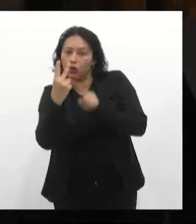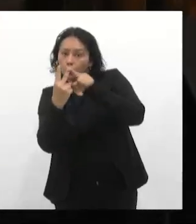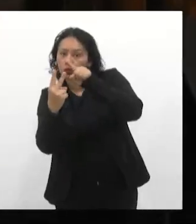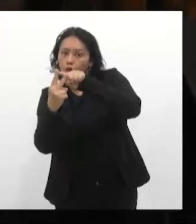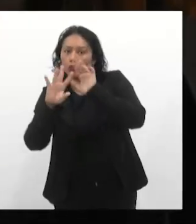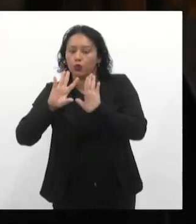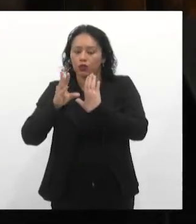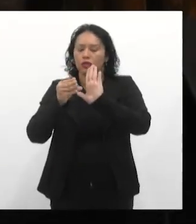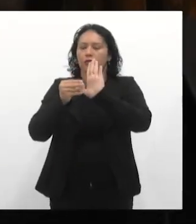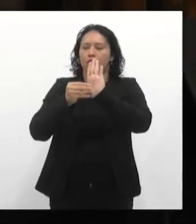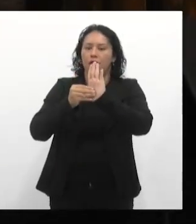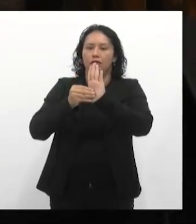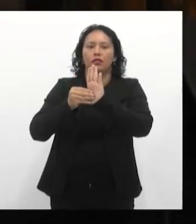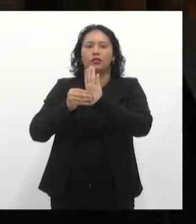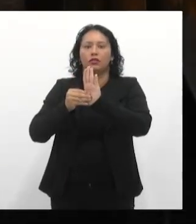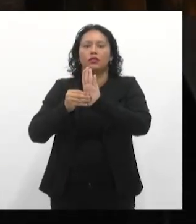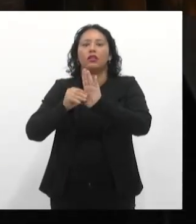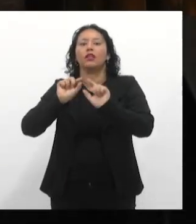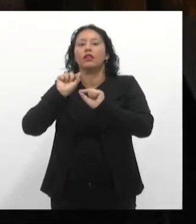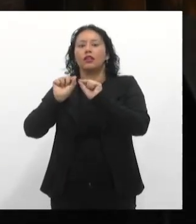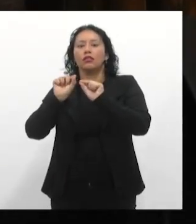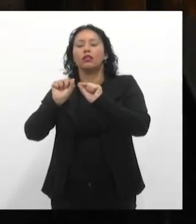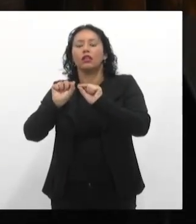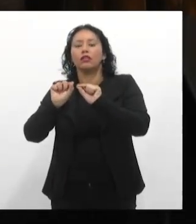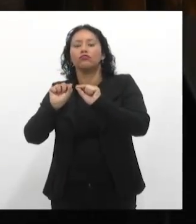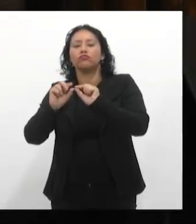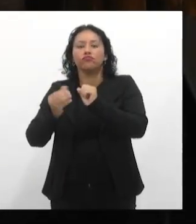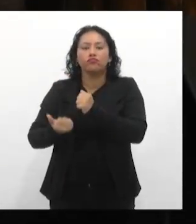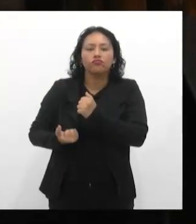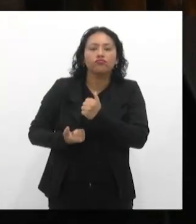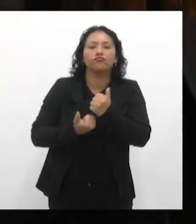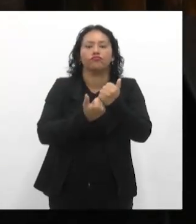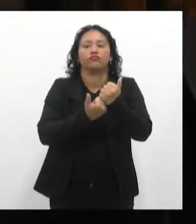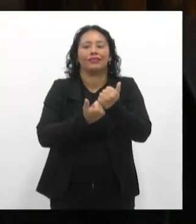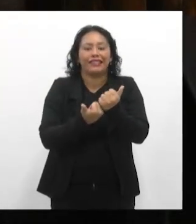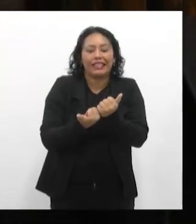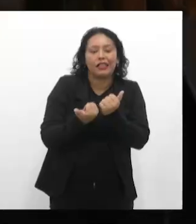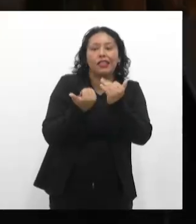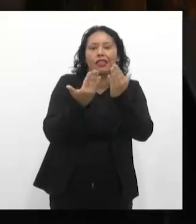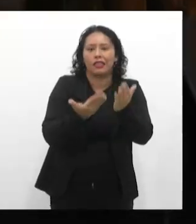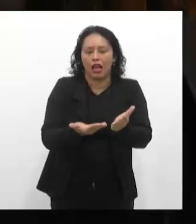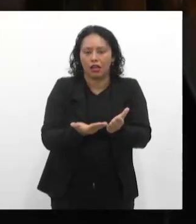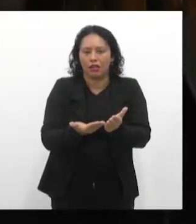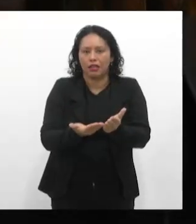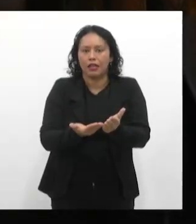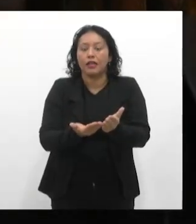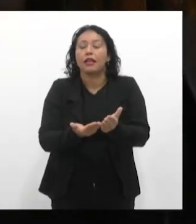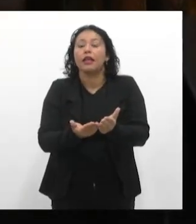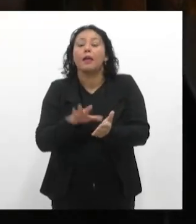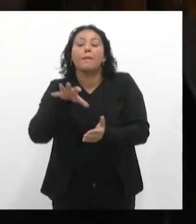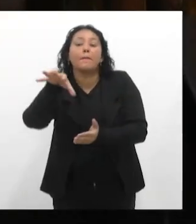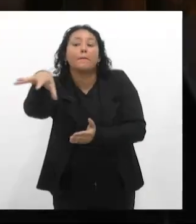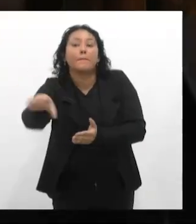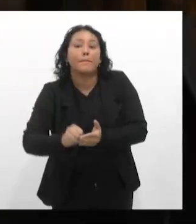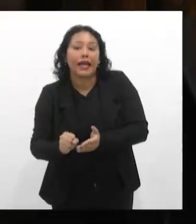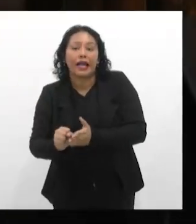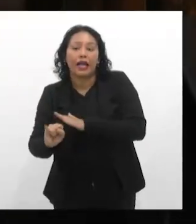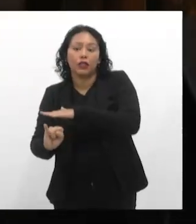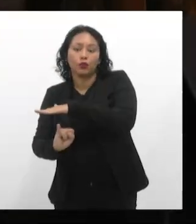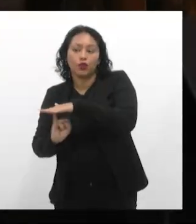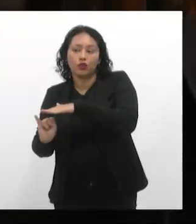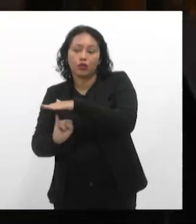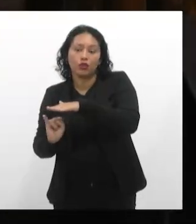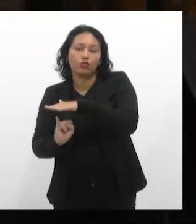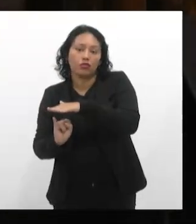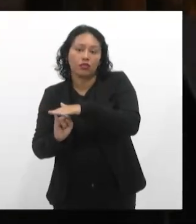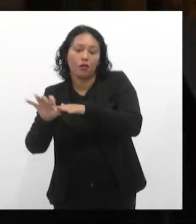que convergem para uma possibilidade da gente tirar dinheiro de quem tem para